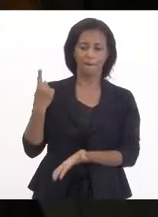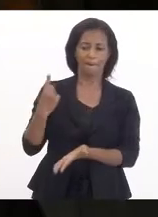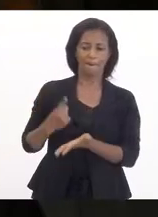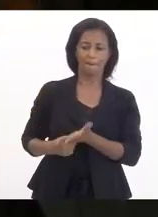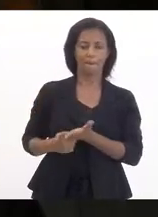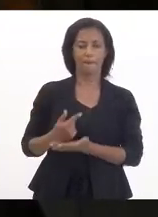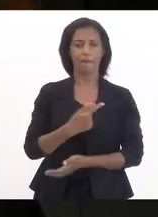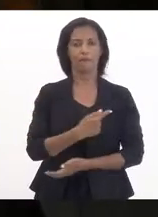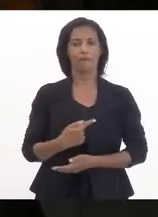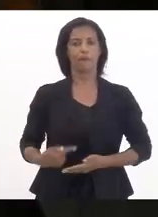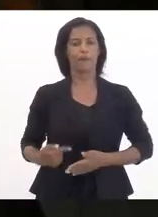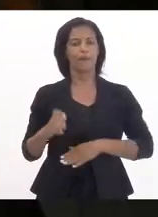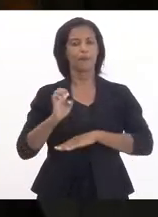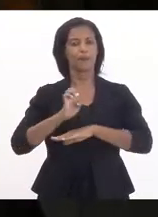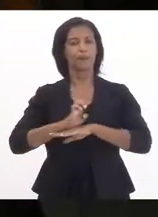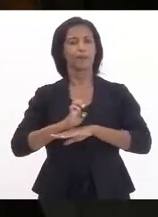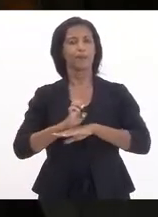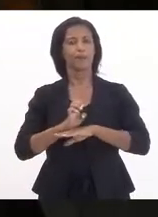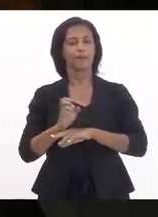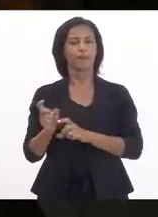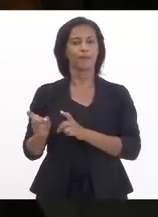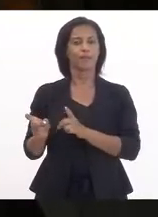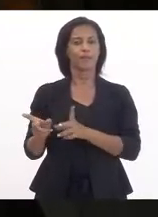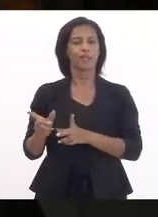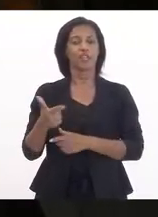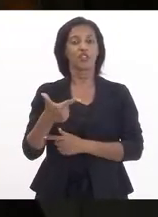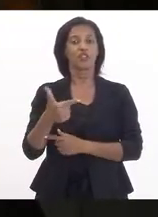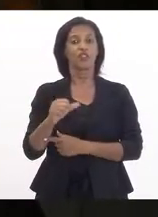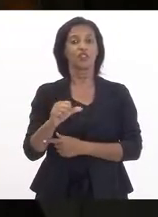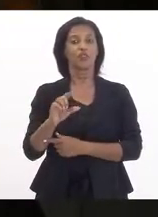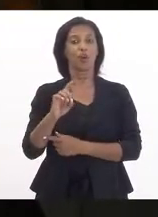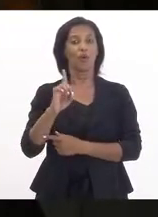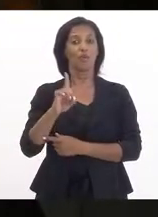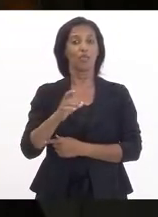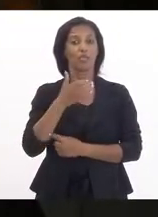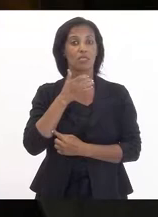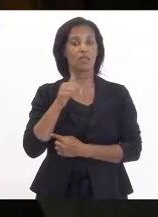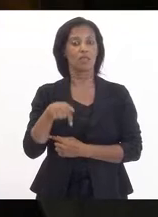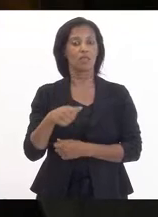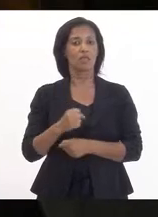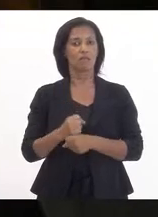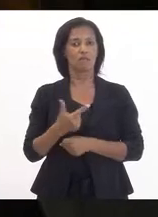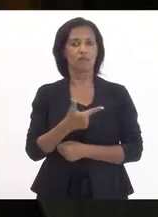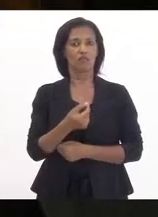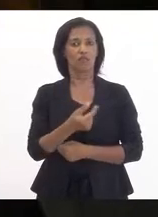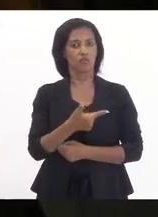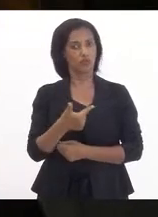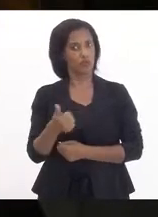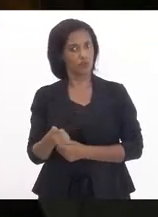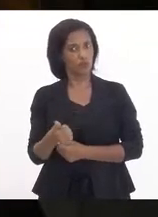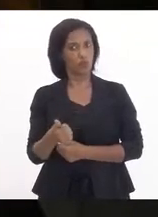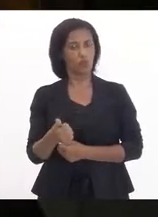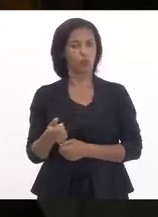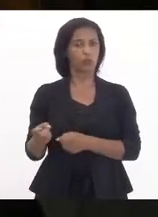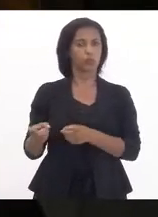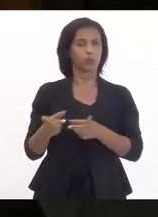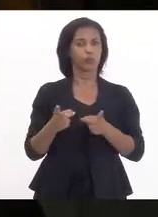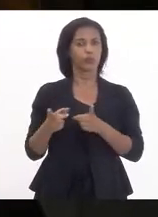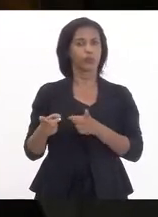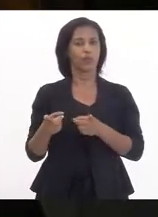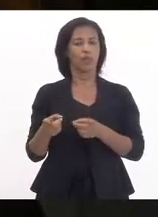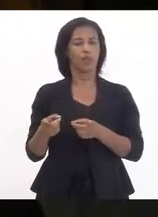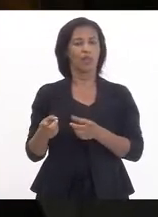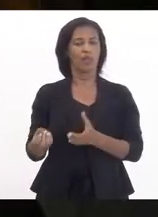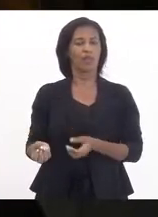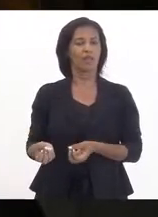pelo governo do Estado para 29 de dezembro deste ano da concessão à